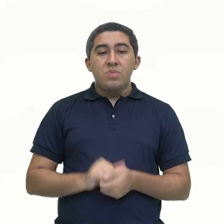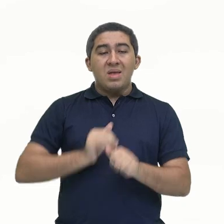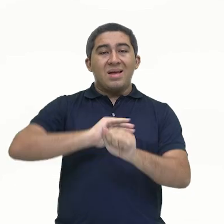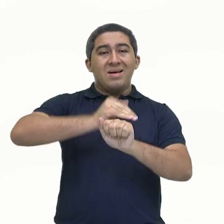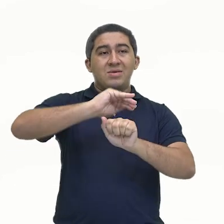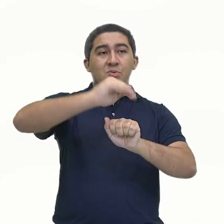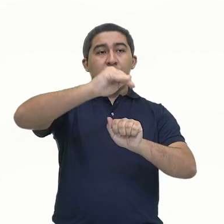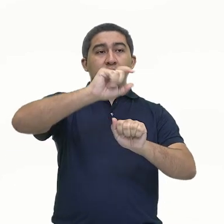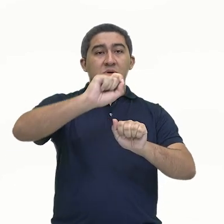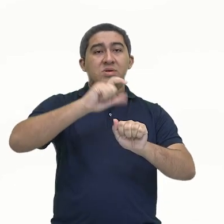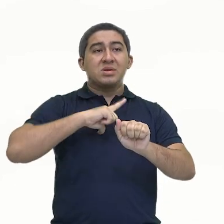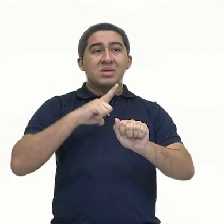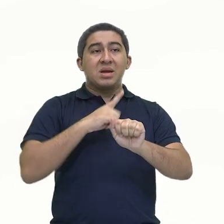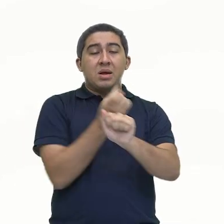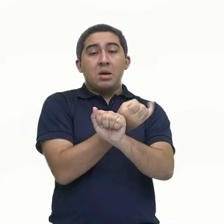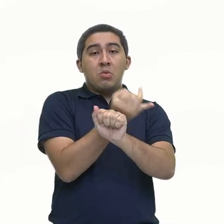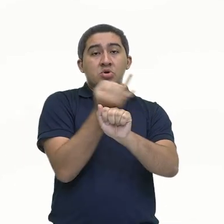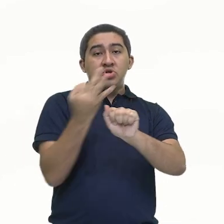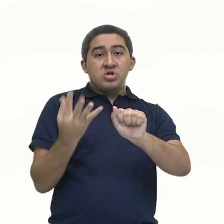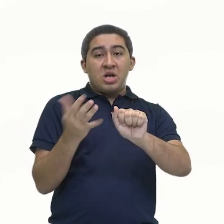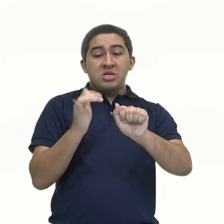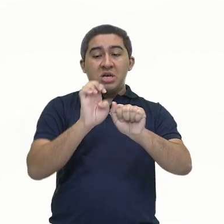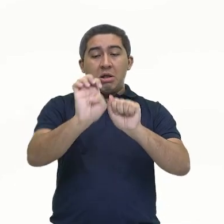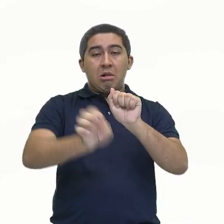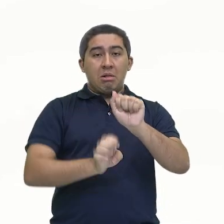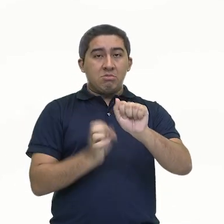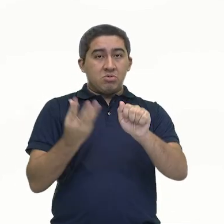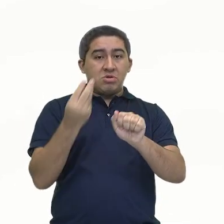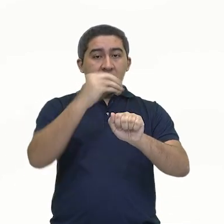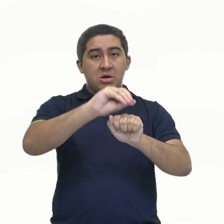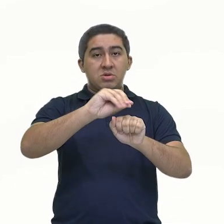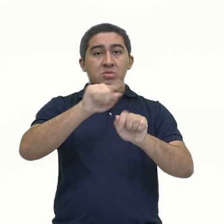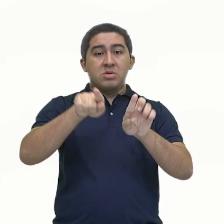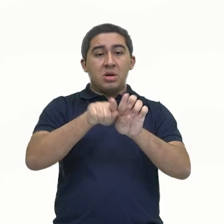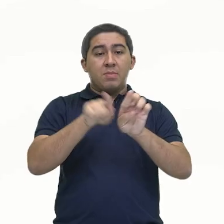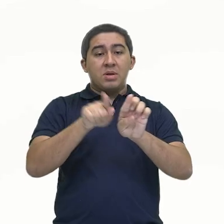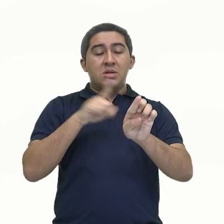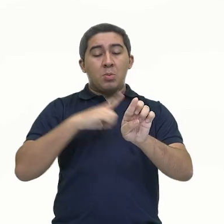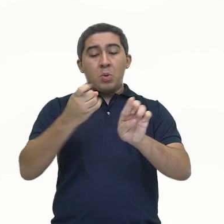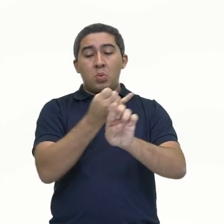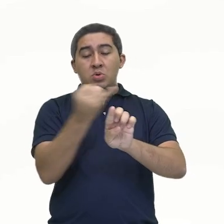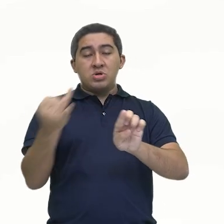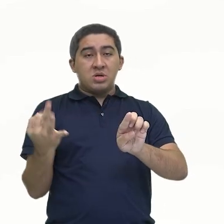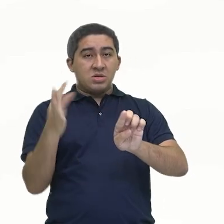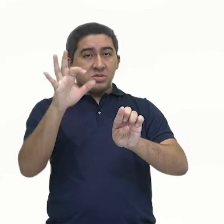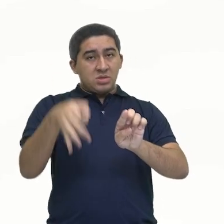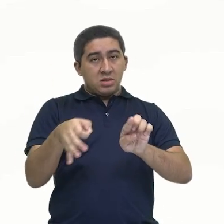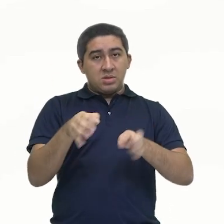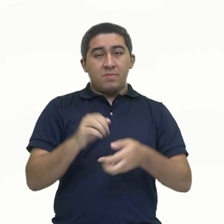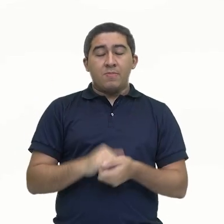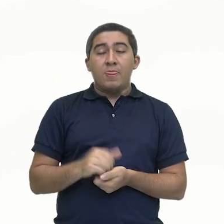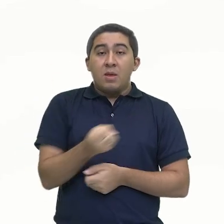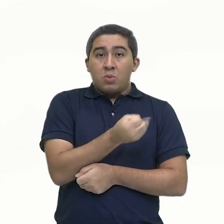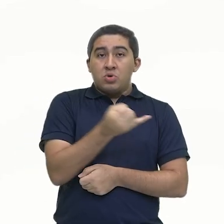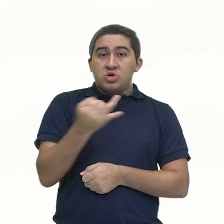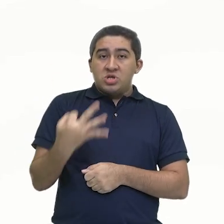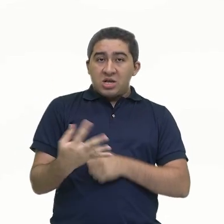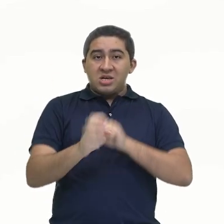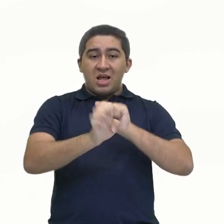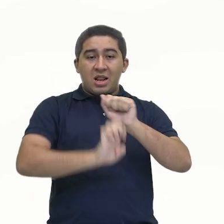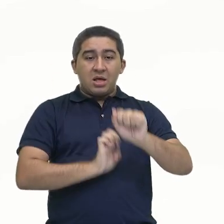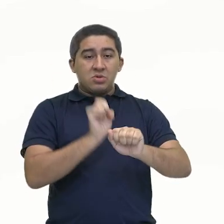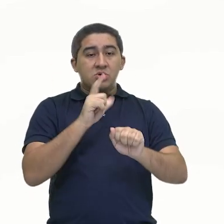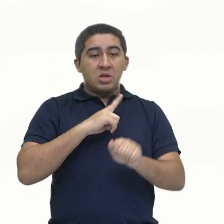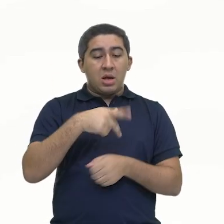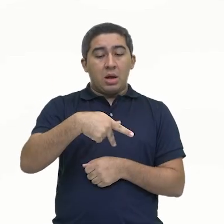dos elétrons e cada camada comporta uma certa quantidade de elétrons. A quantidade de elétrons da camada K